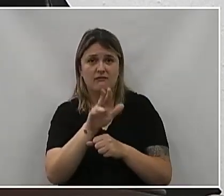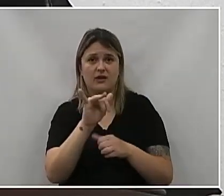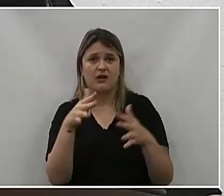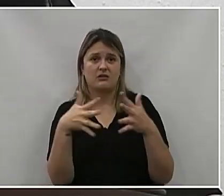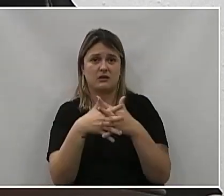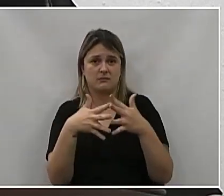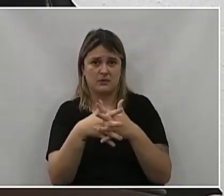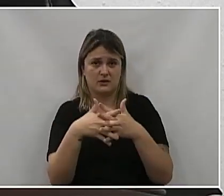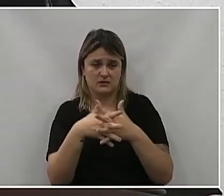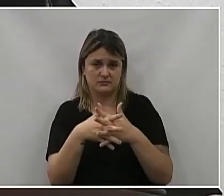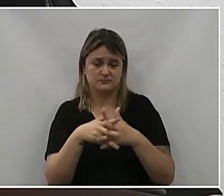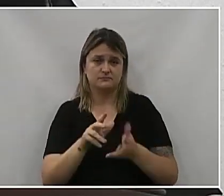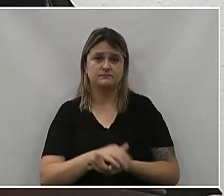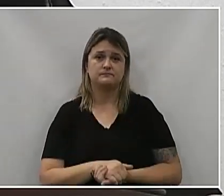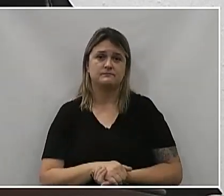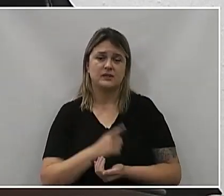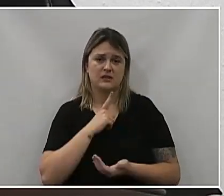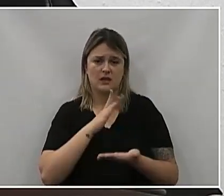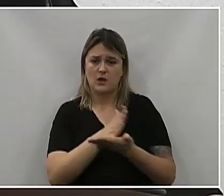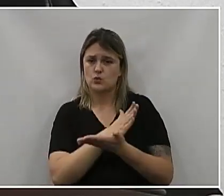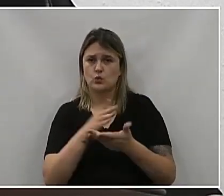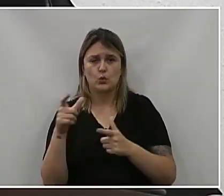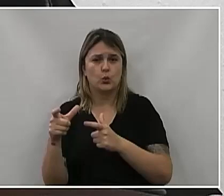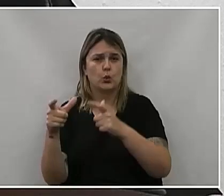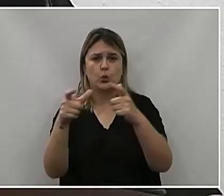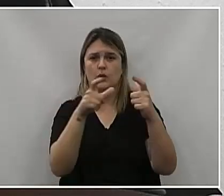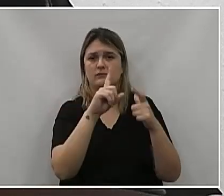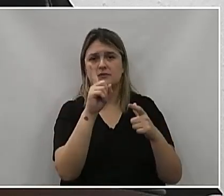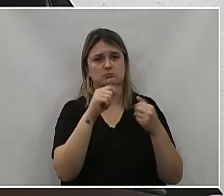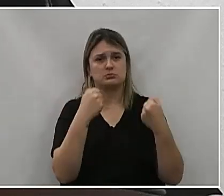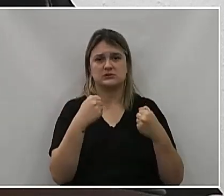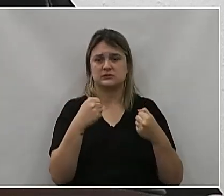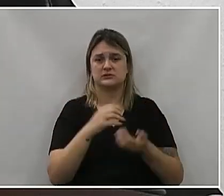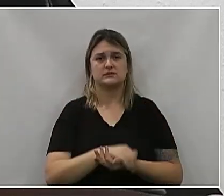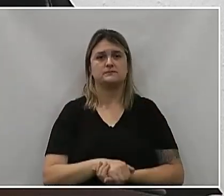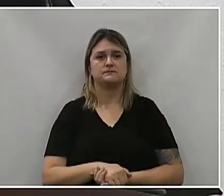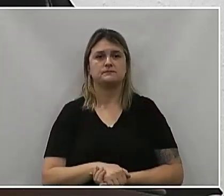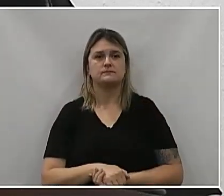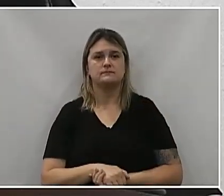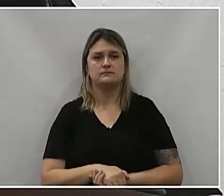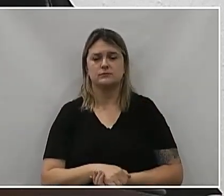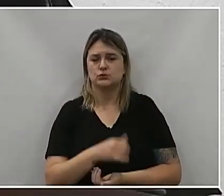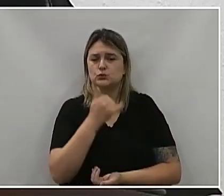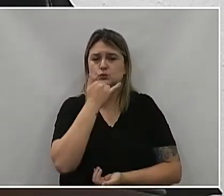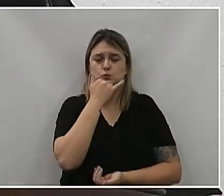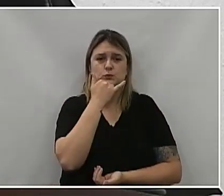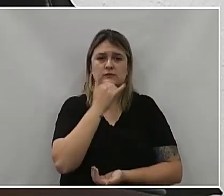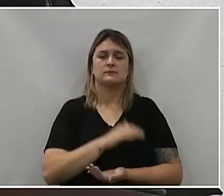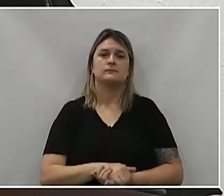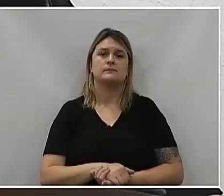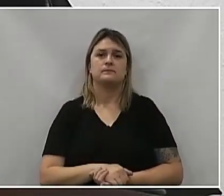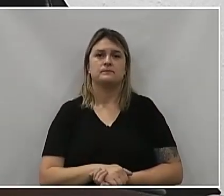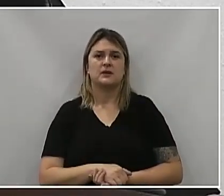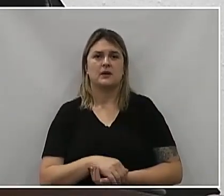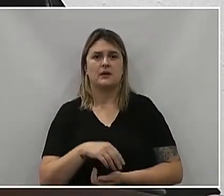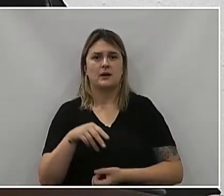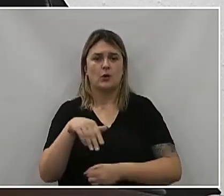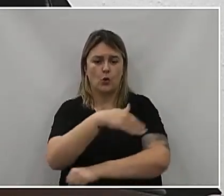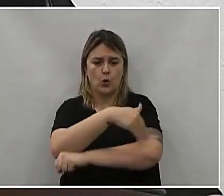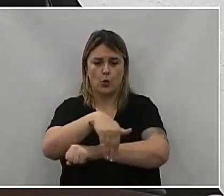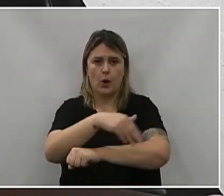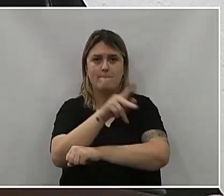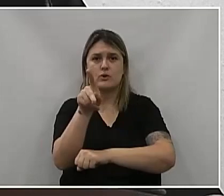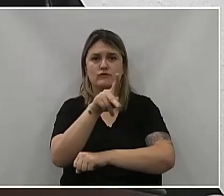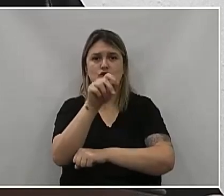atrapalhando o trânsito. Tem certos pontos que não precisa radar na nossa cidade, gente. Me desculpe. Professora Mazília é um